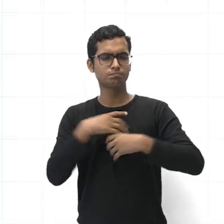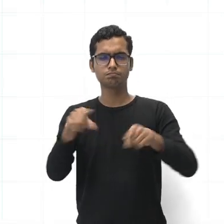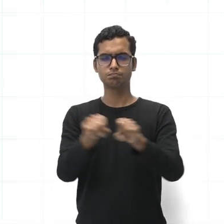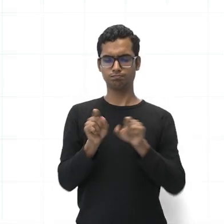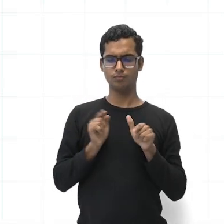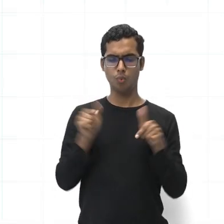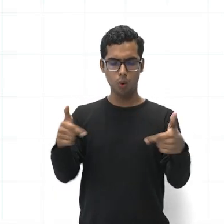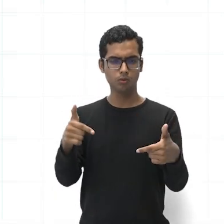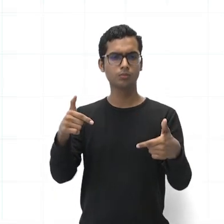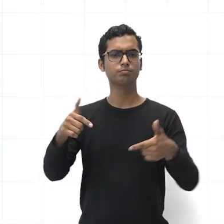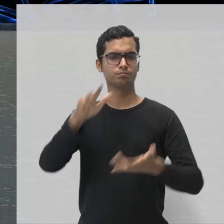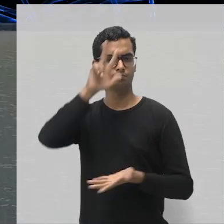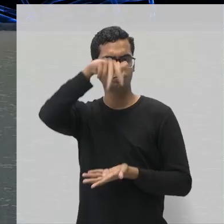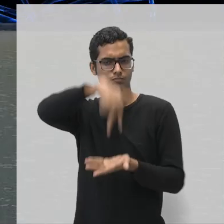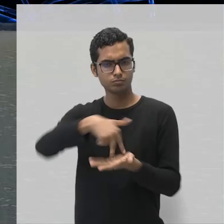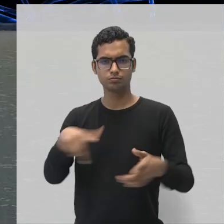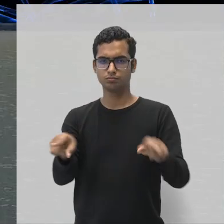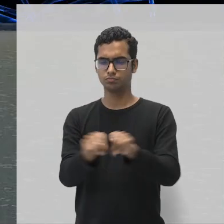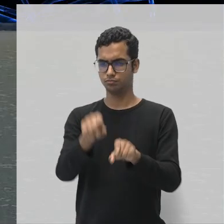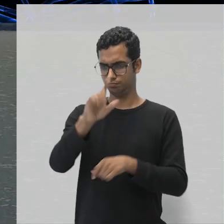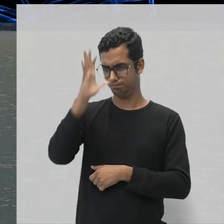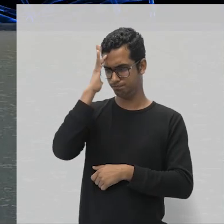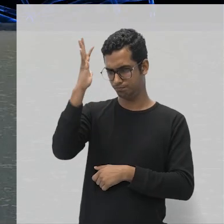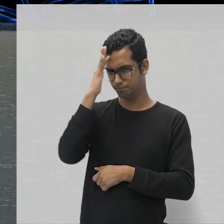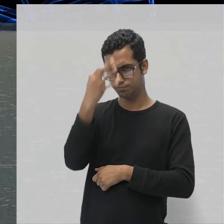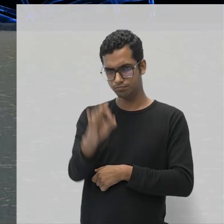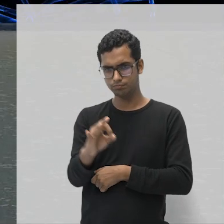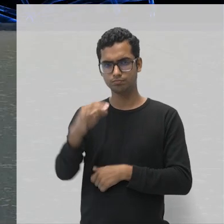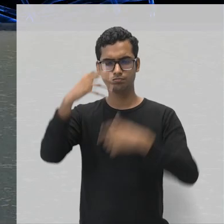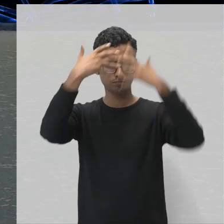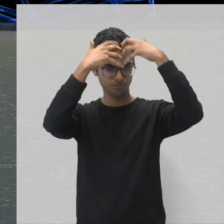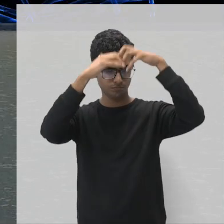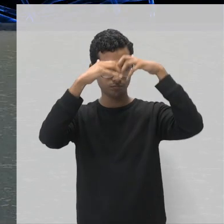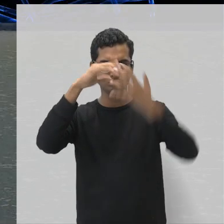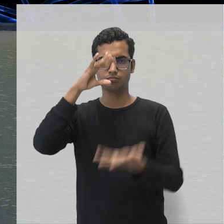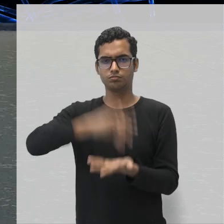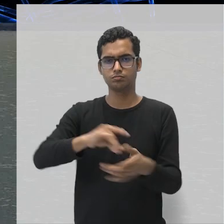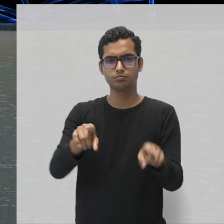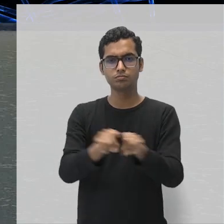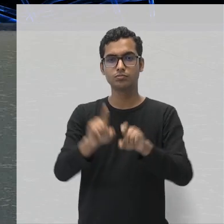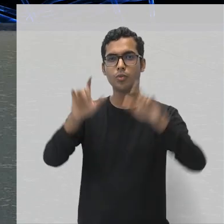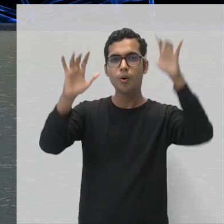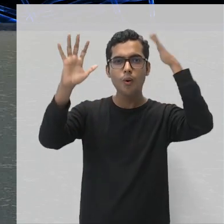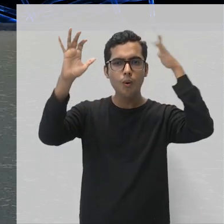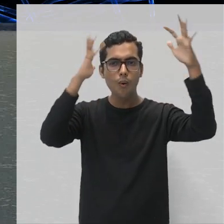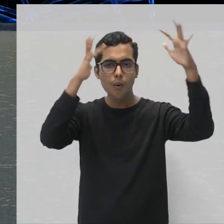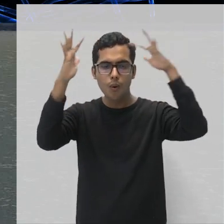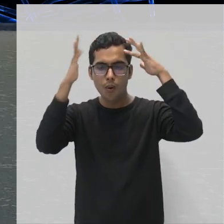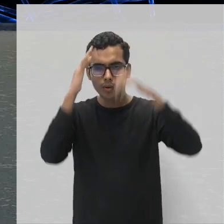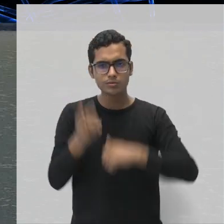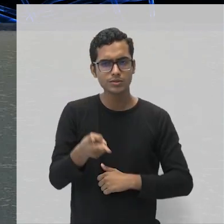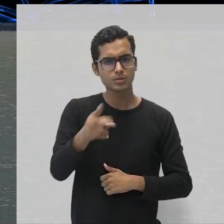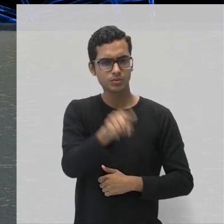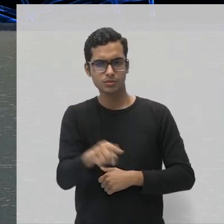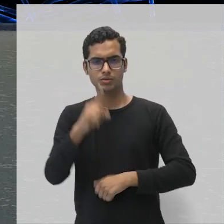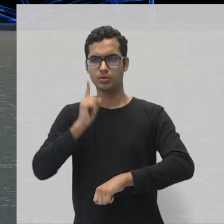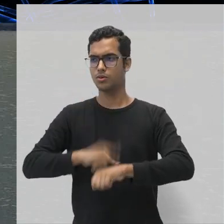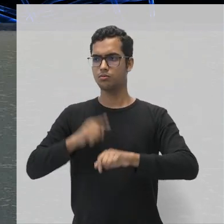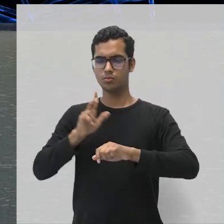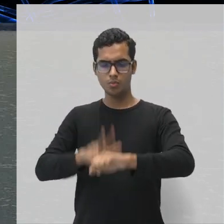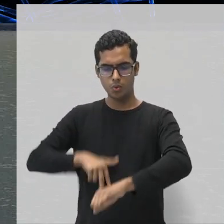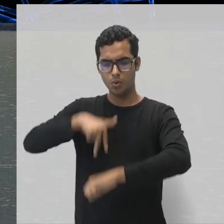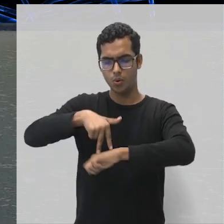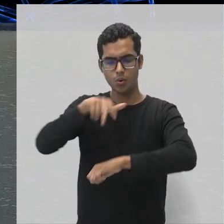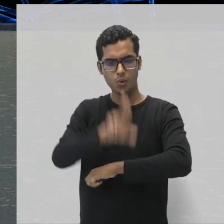e agir. Pense nisso, pense bastante. Imagine que todo momento que você está atuando, você